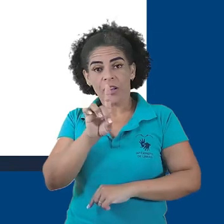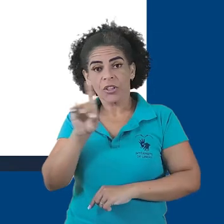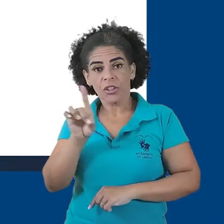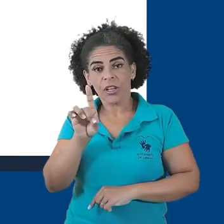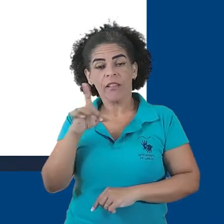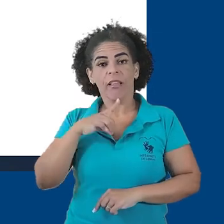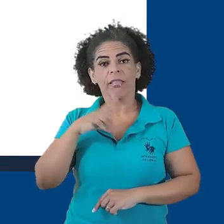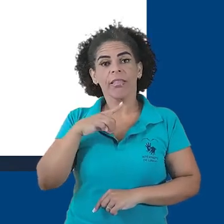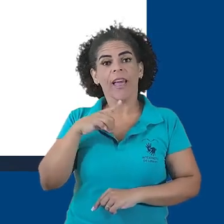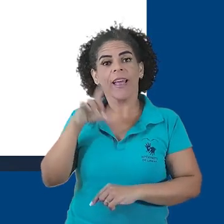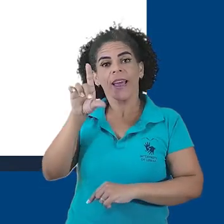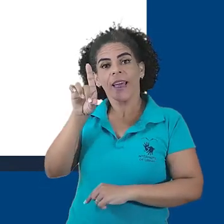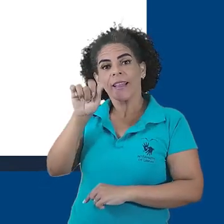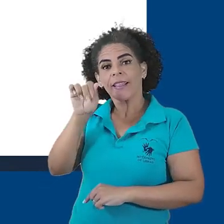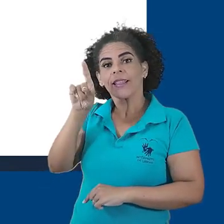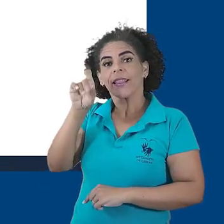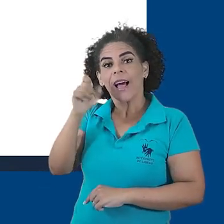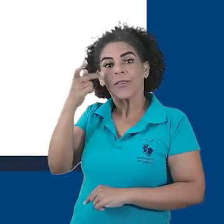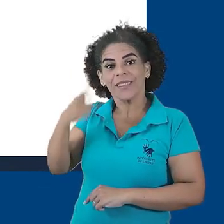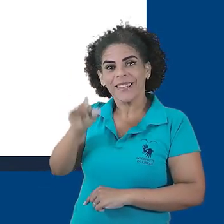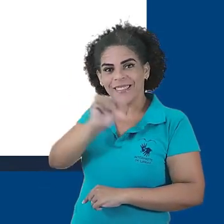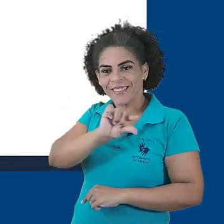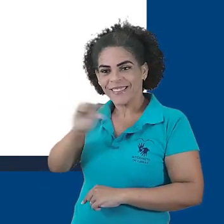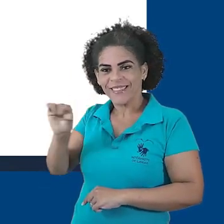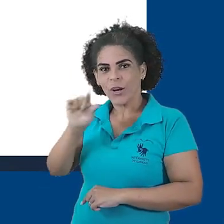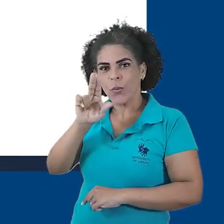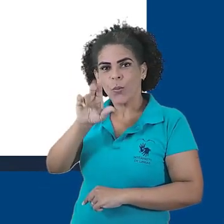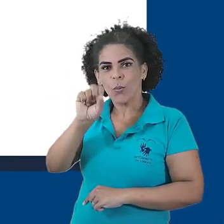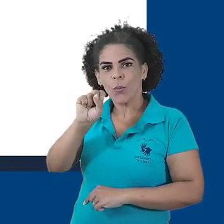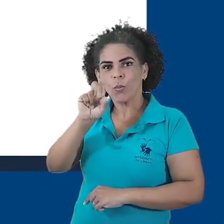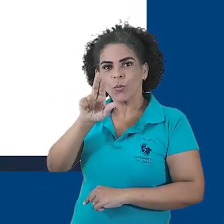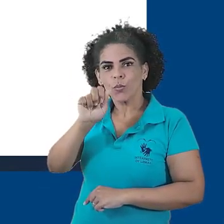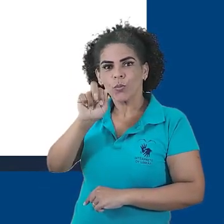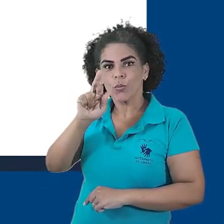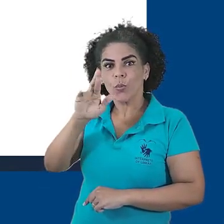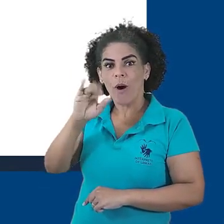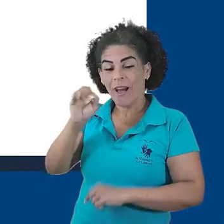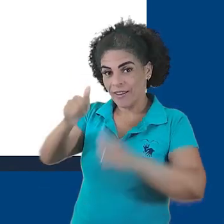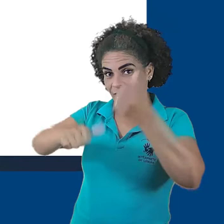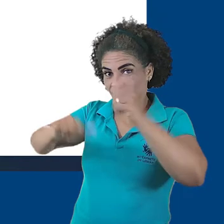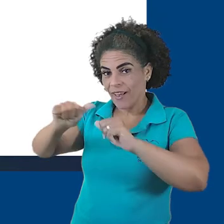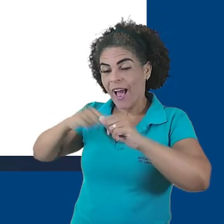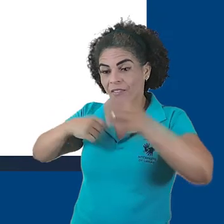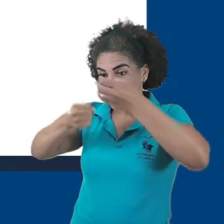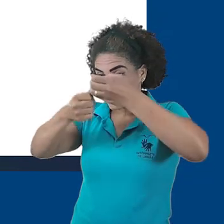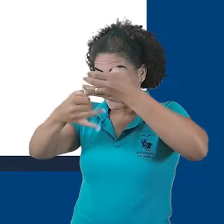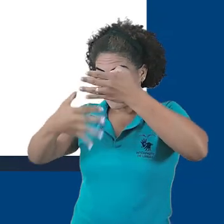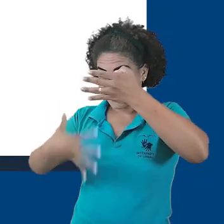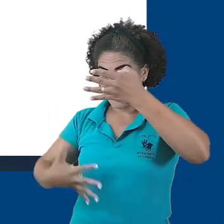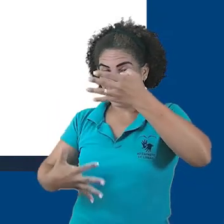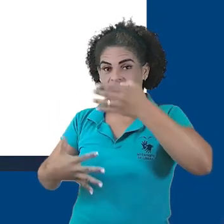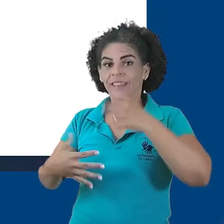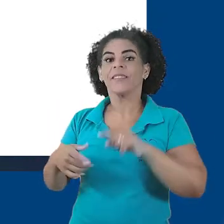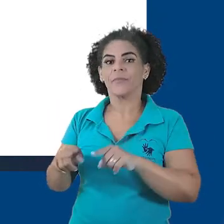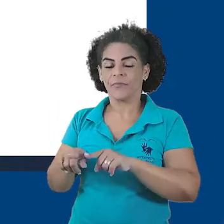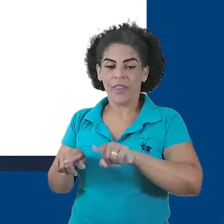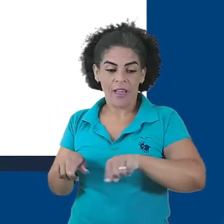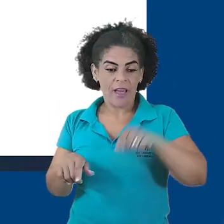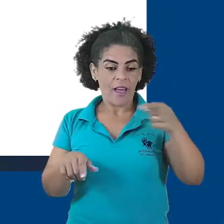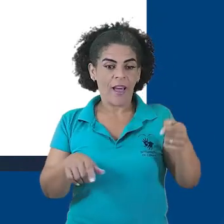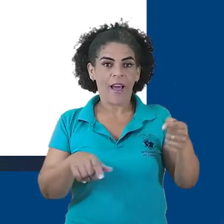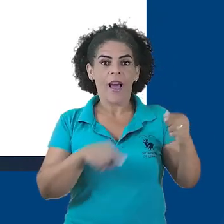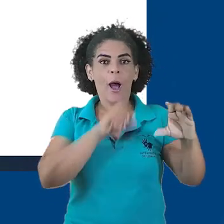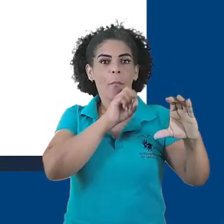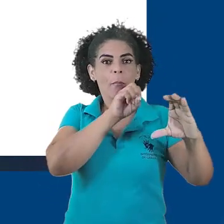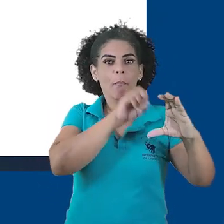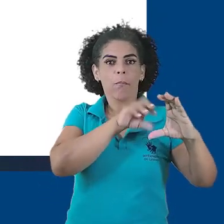direita possui os dados do usuário que está sendo avaliado. No momento, estamos vendo na seção à